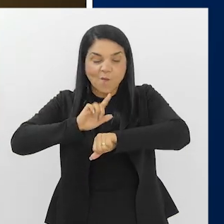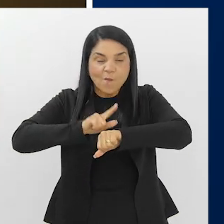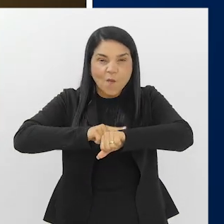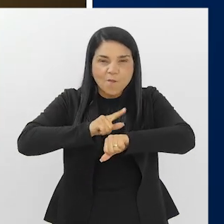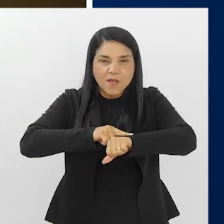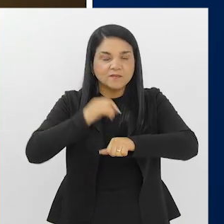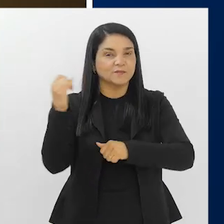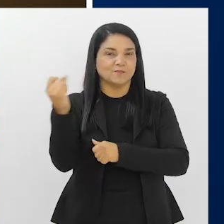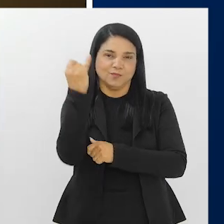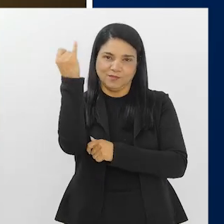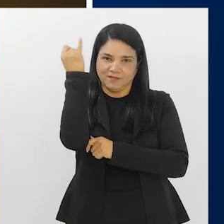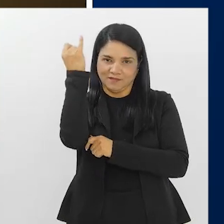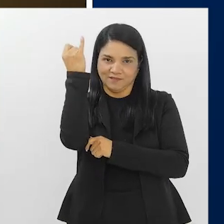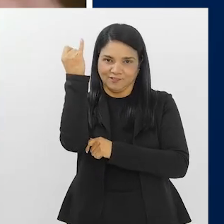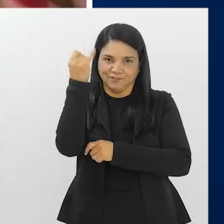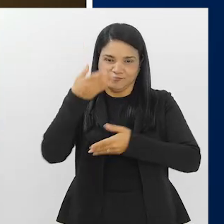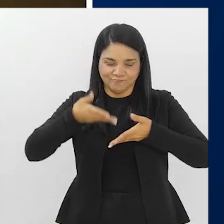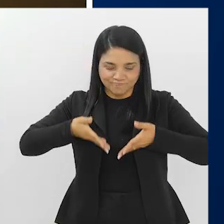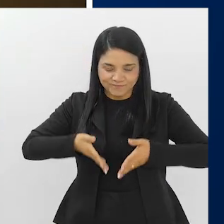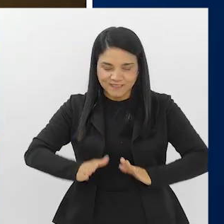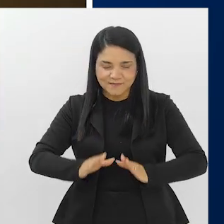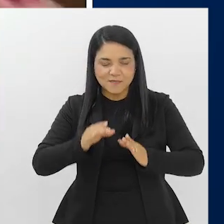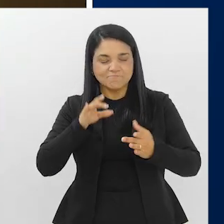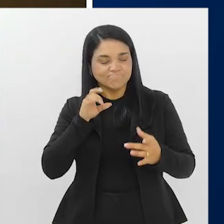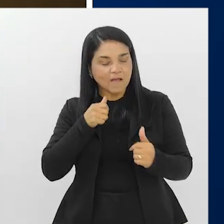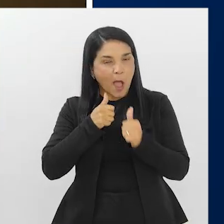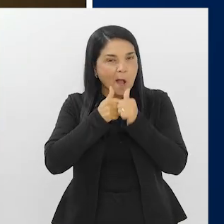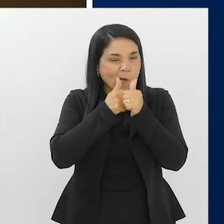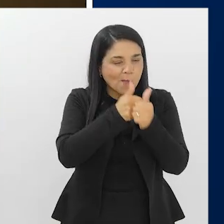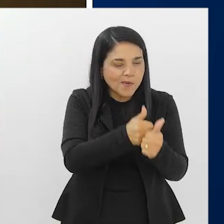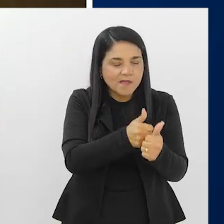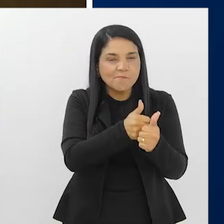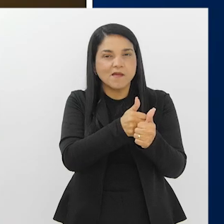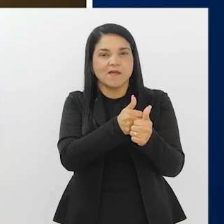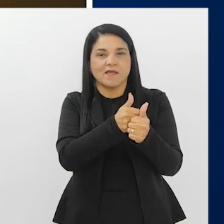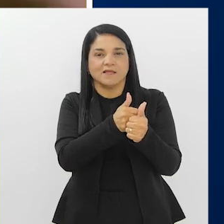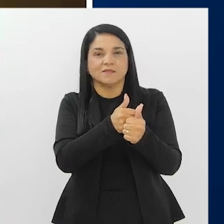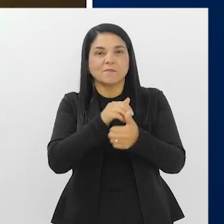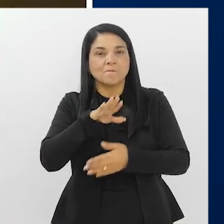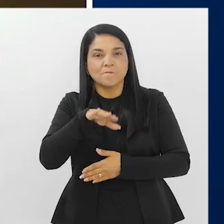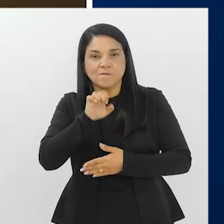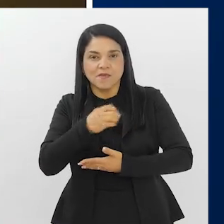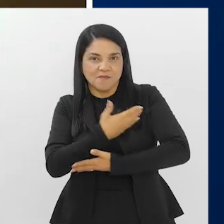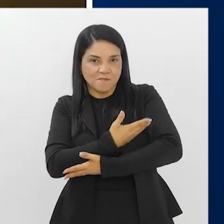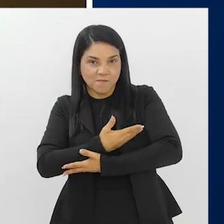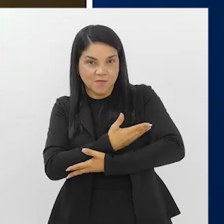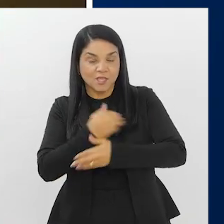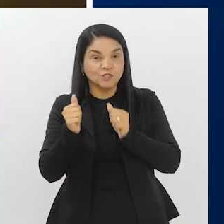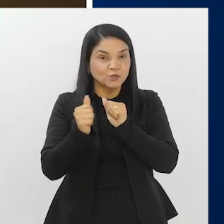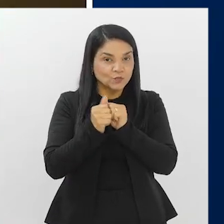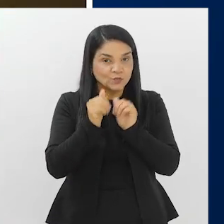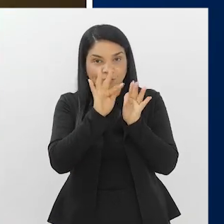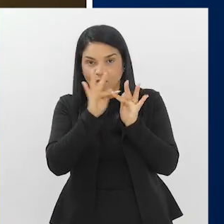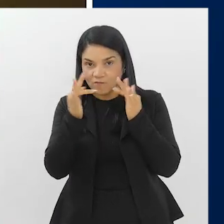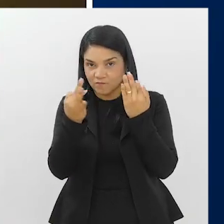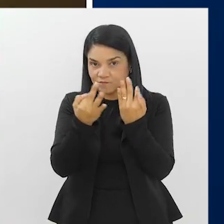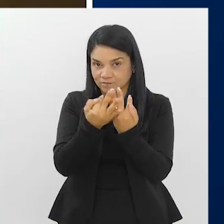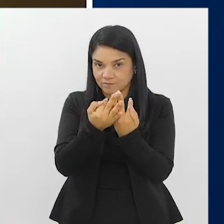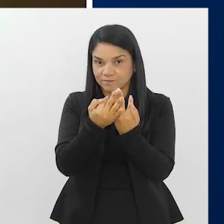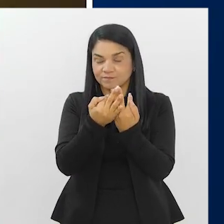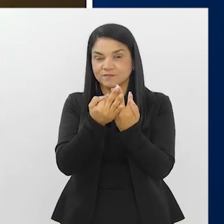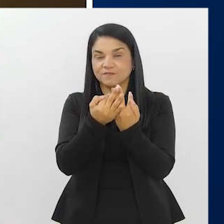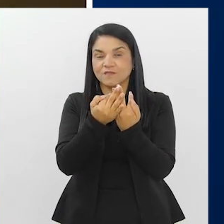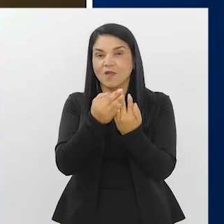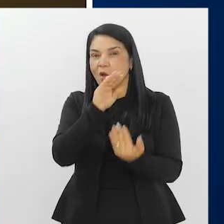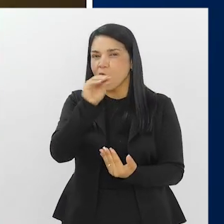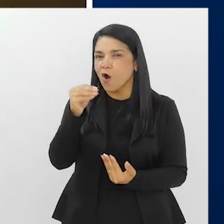um acompanhamento, né, bem de perto dessa dupla, né, dessa mãe, desse bebê, trazendo junto a família, a chance